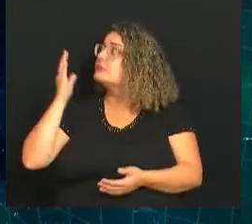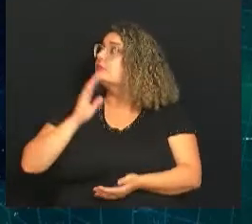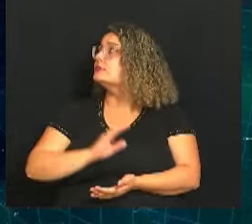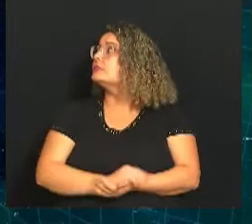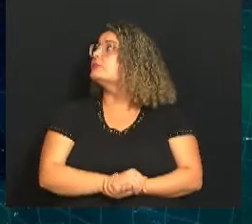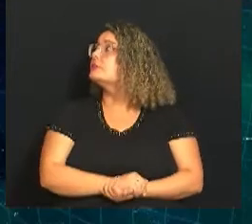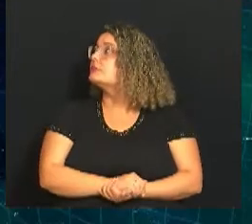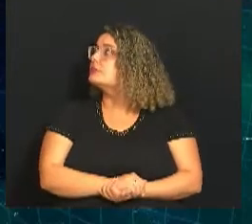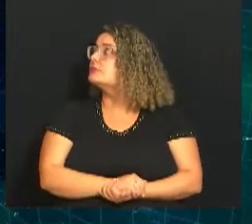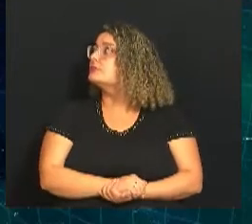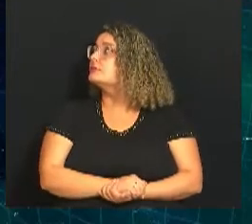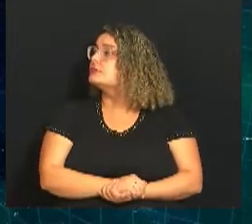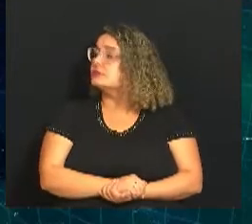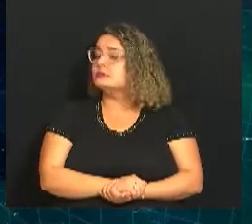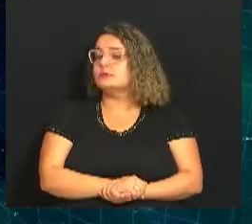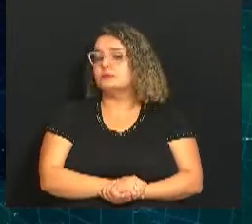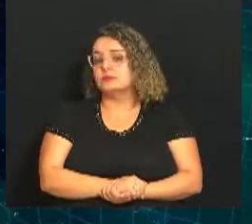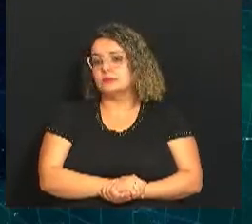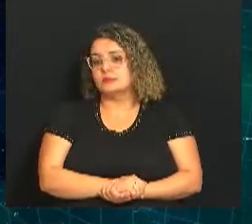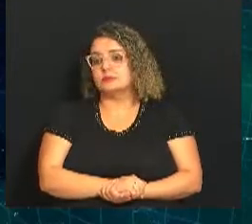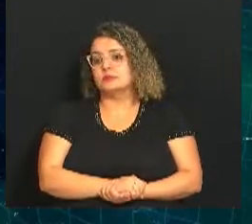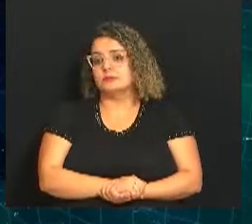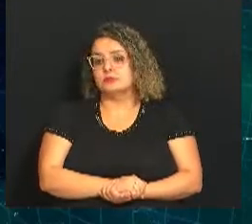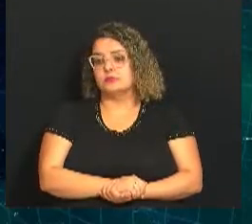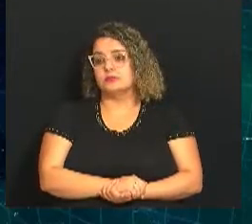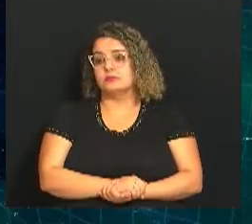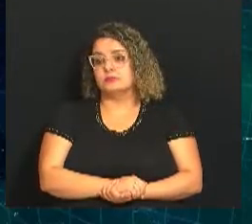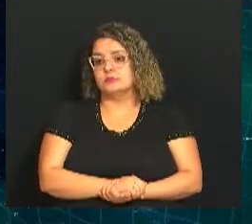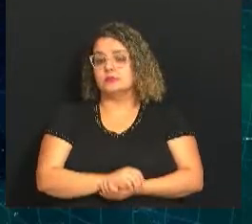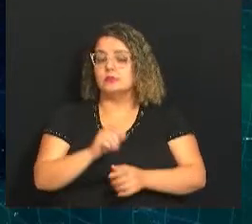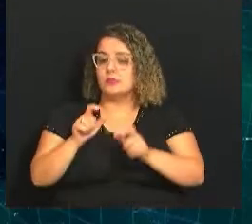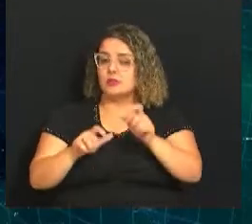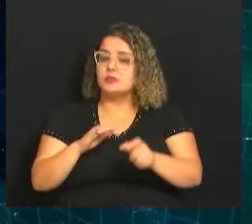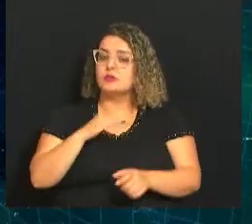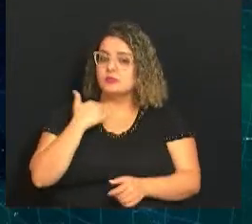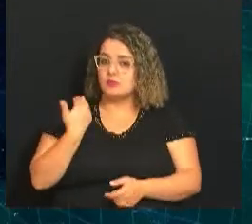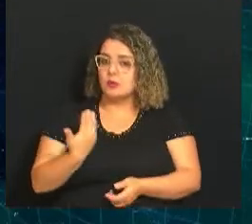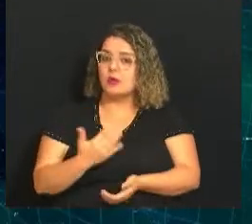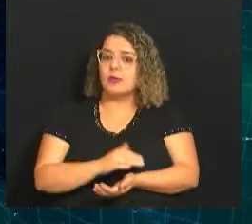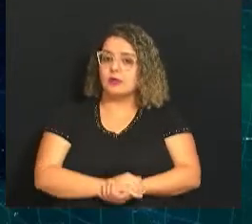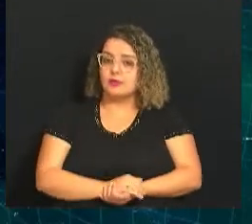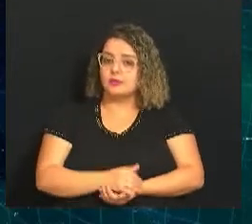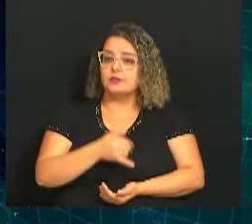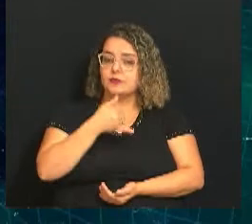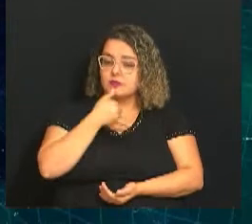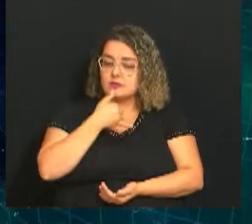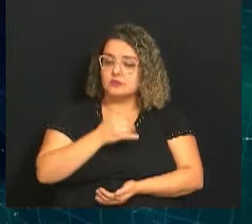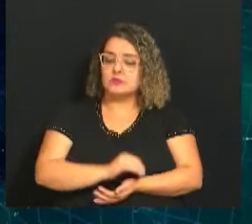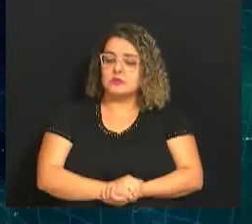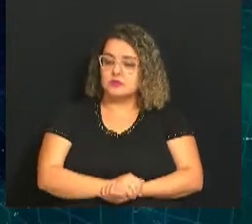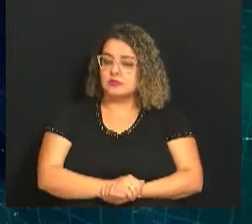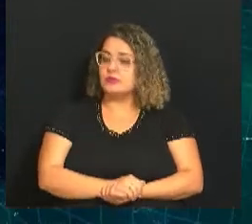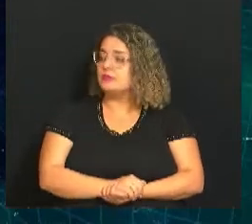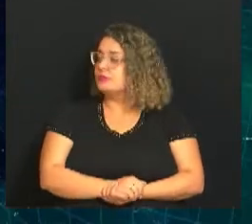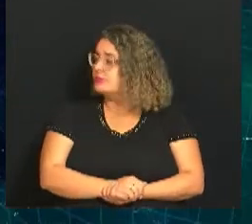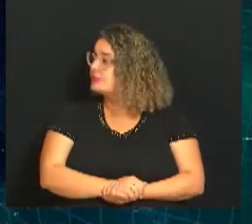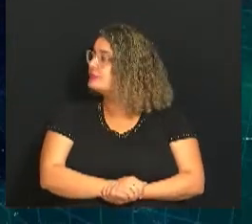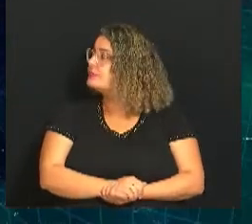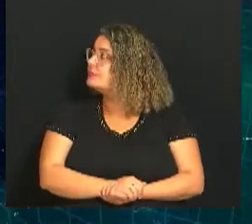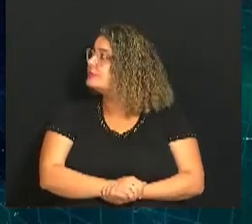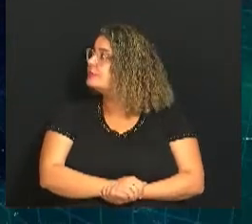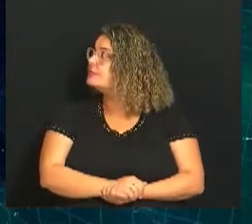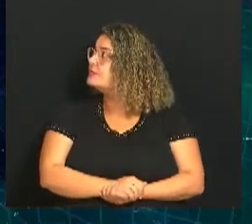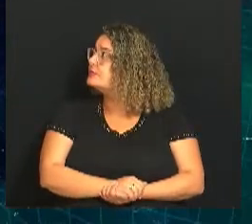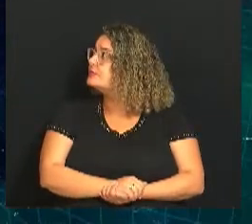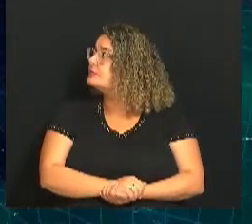óbitos, Sumaré 1.069, Americana 948, Santa Bárbara do Oeste